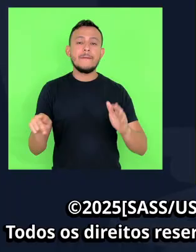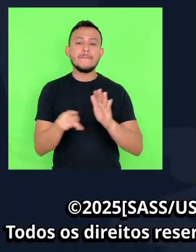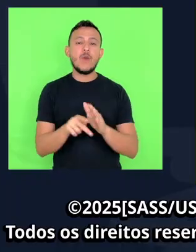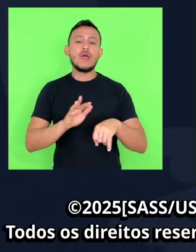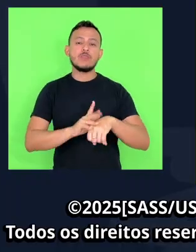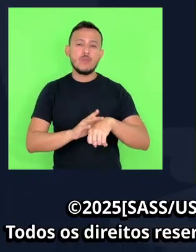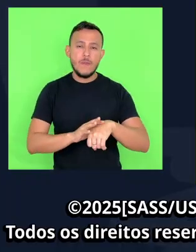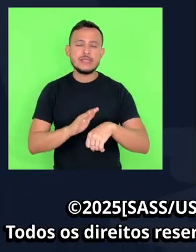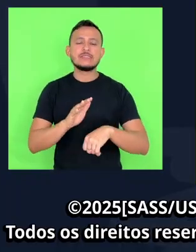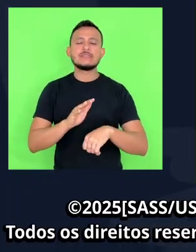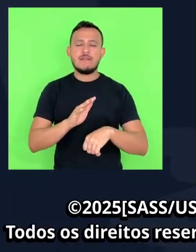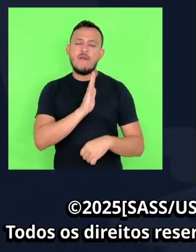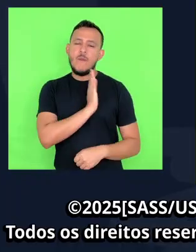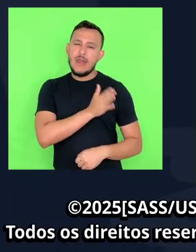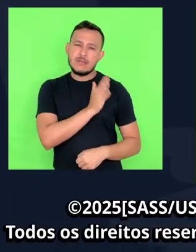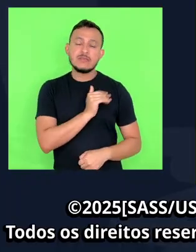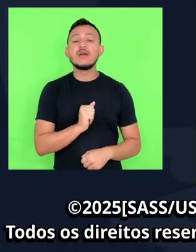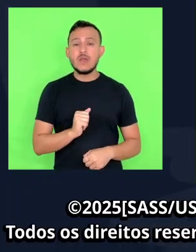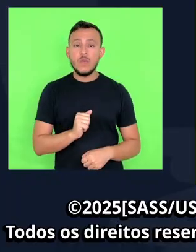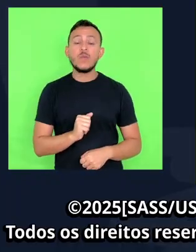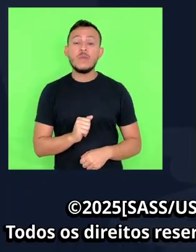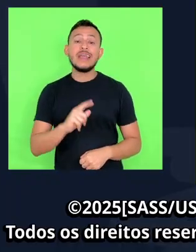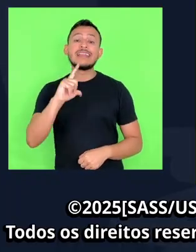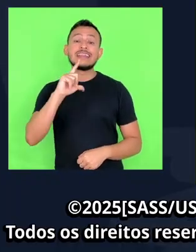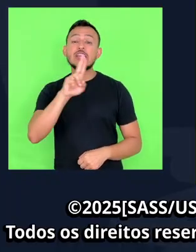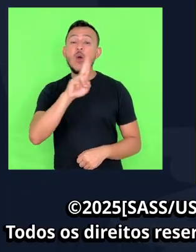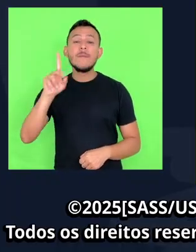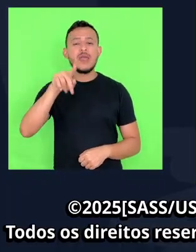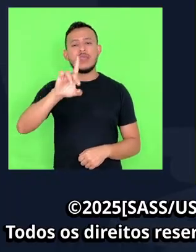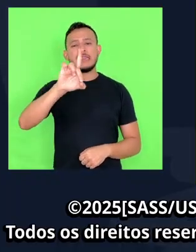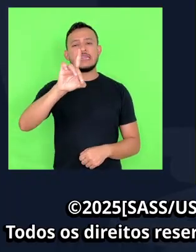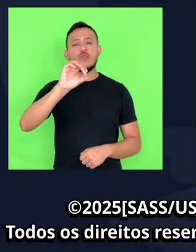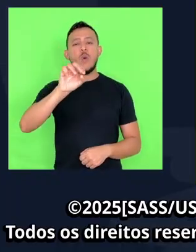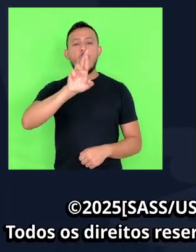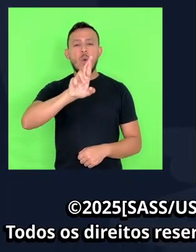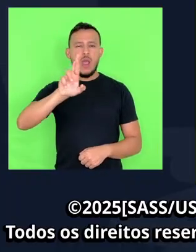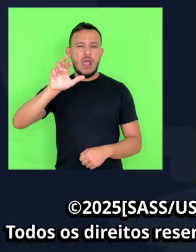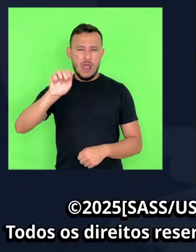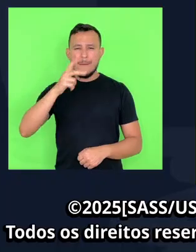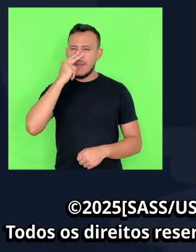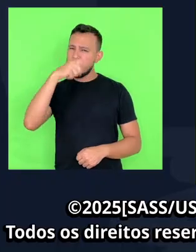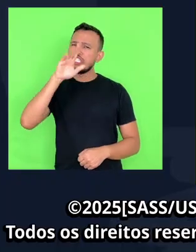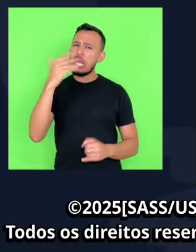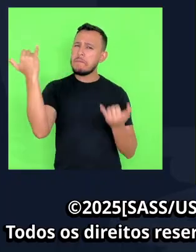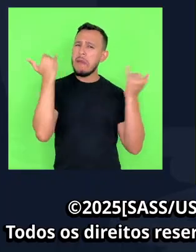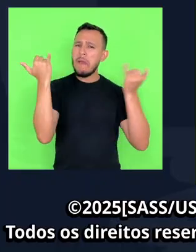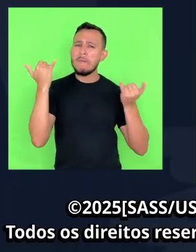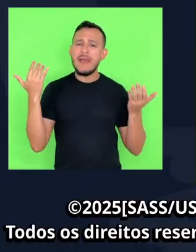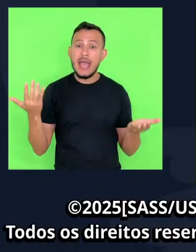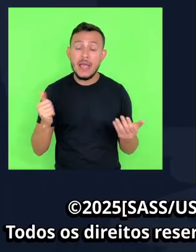condições cardiovasculares. Essa hipótese chama-se Doha, talvez alguém já tenha ouvido